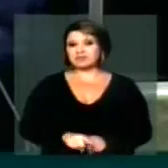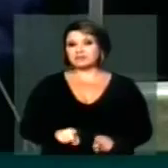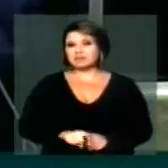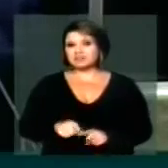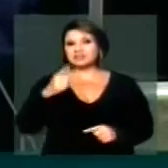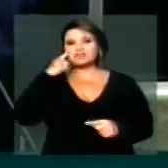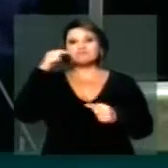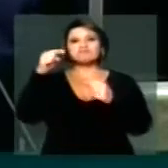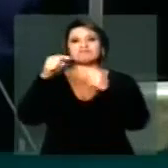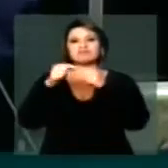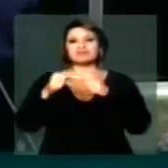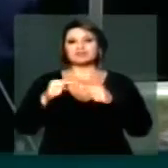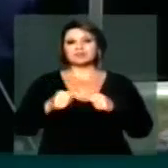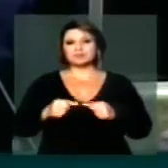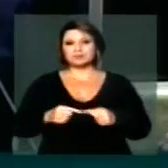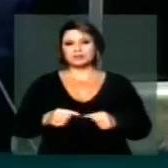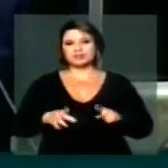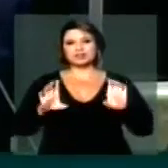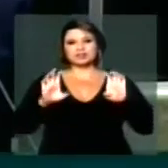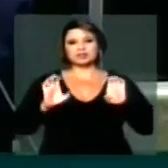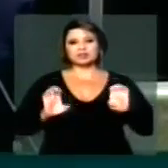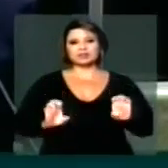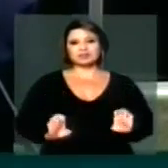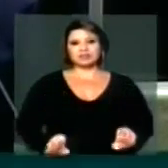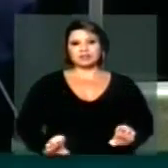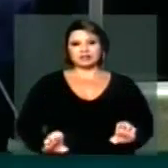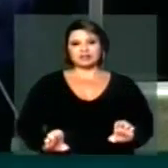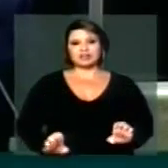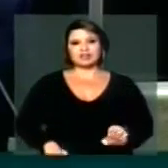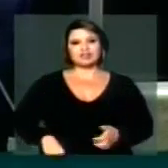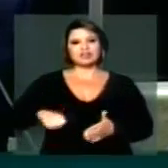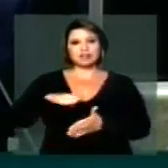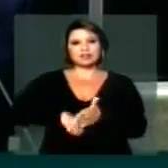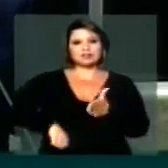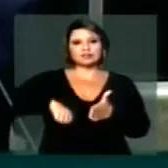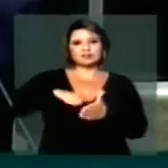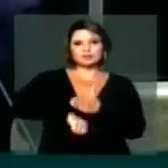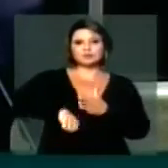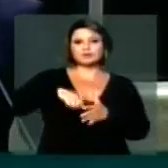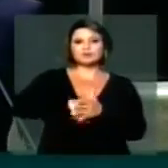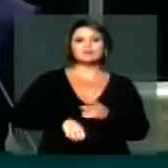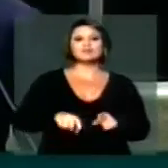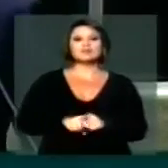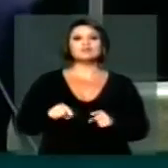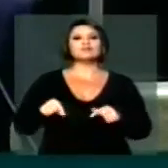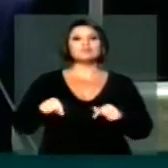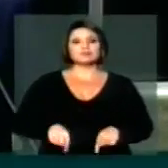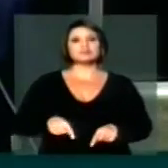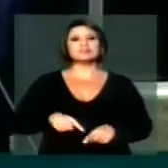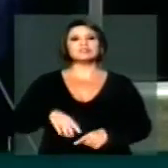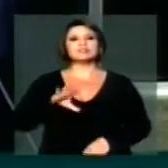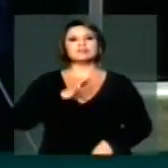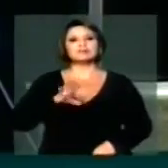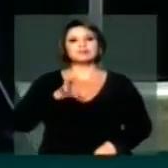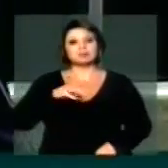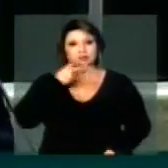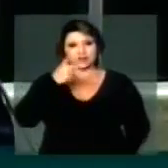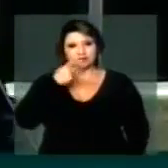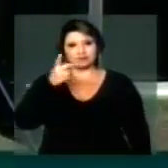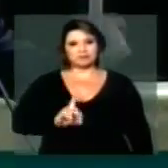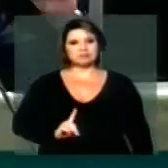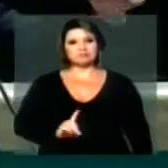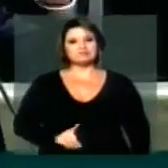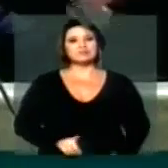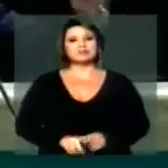só a coerência, é só a ética, é só a persistência, portanto é aquela determinação que eu me